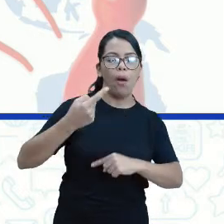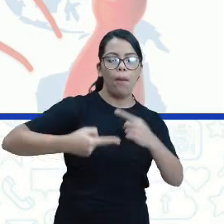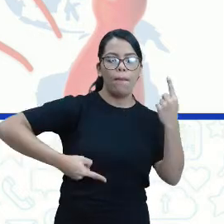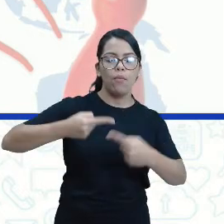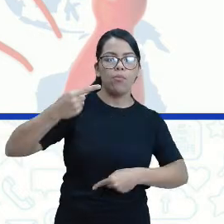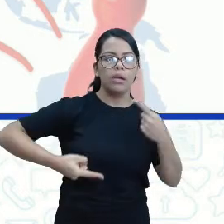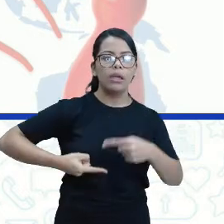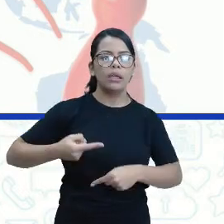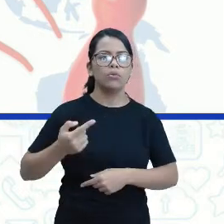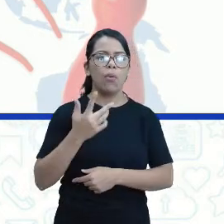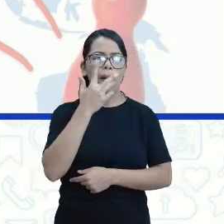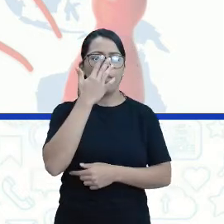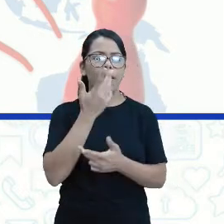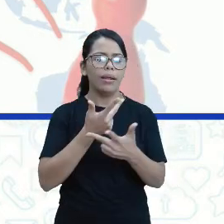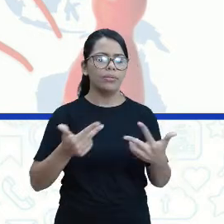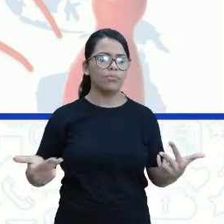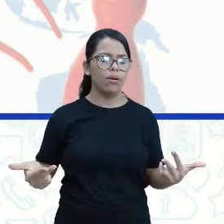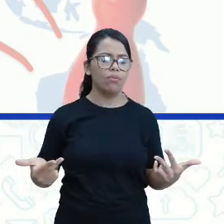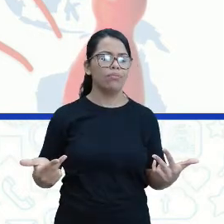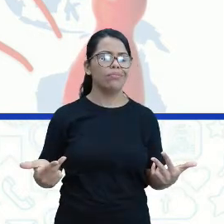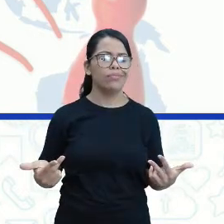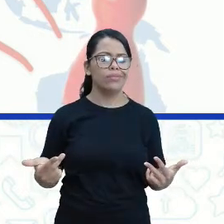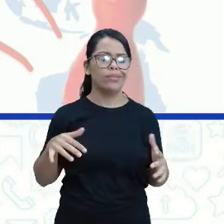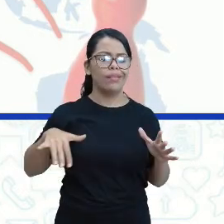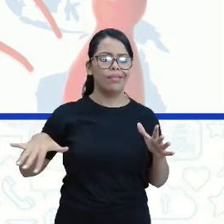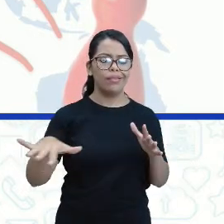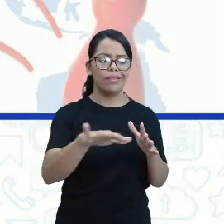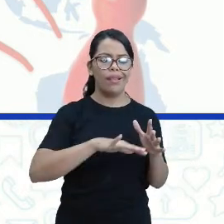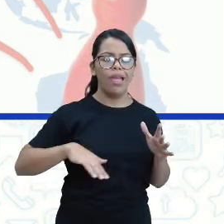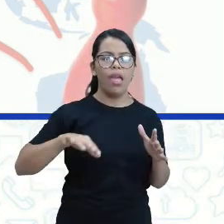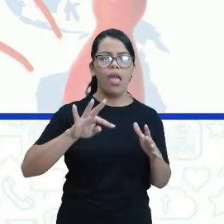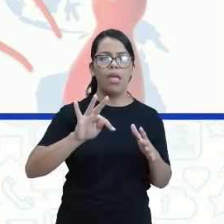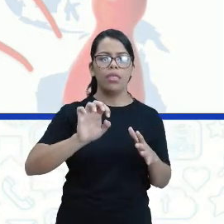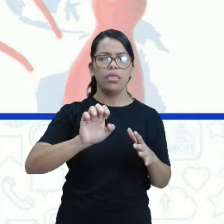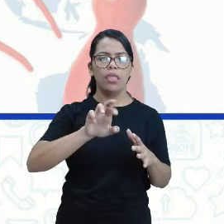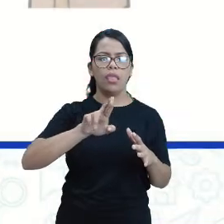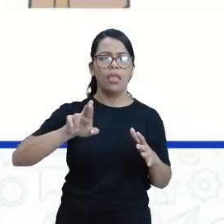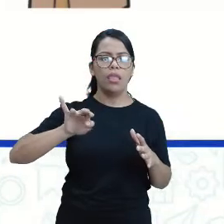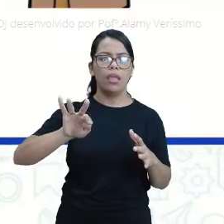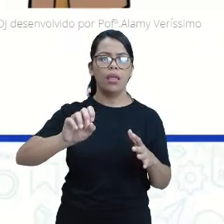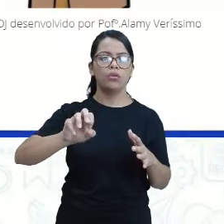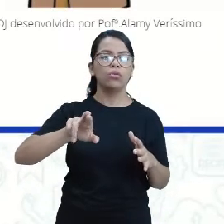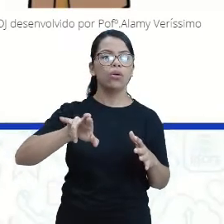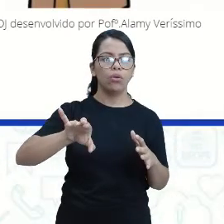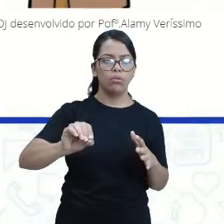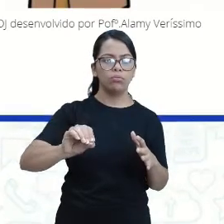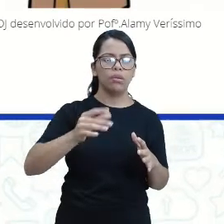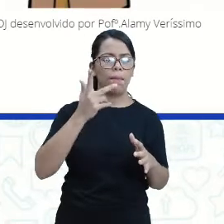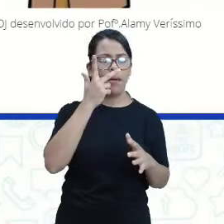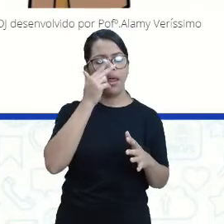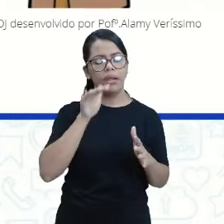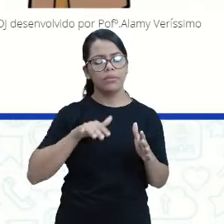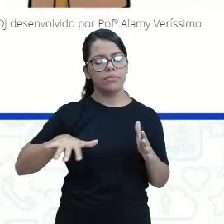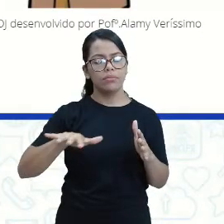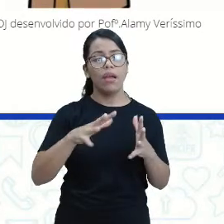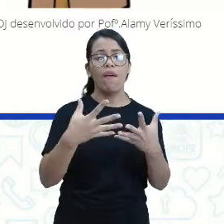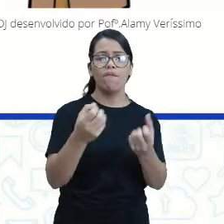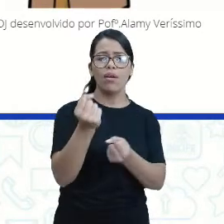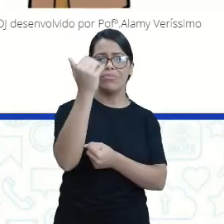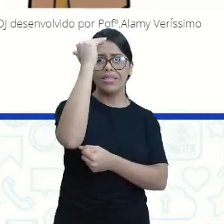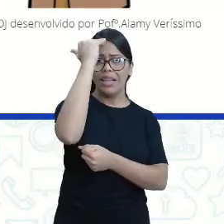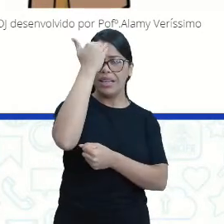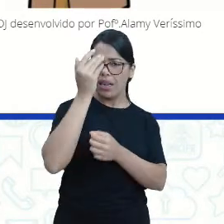Isso parece uma coisa chamada território, não é, professor? Eu acho que, mas vamos ver exatamente assim. Primeiro vamos entender o que é